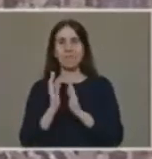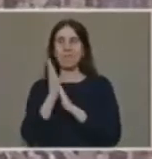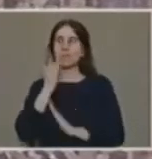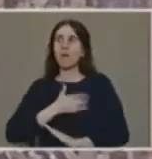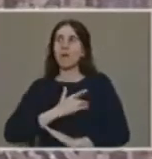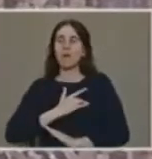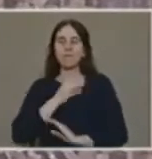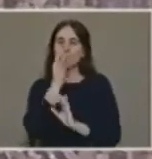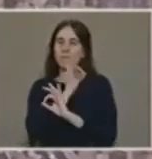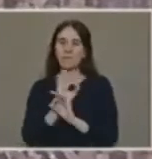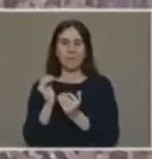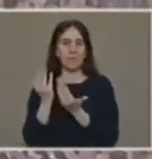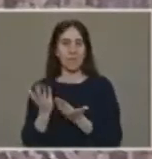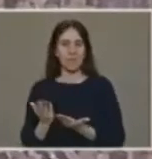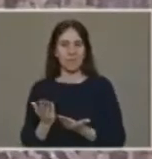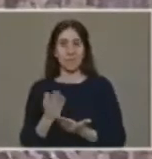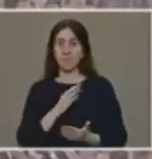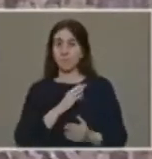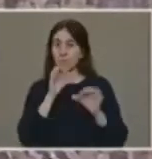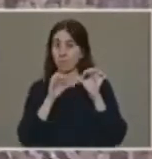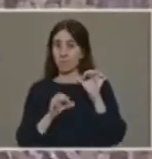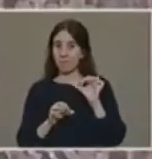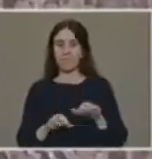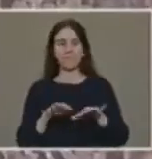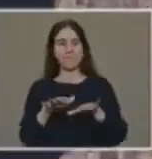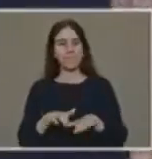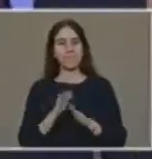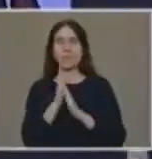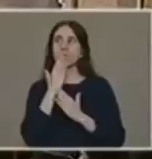perfeito. Palavra do Senhor.